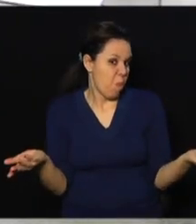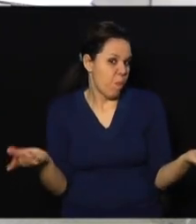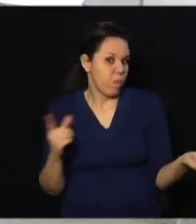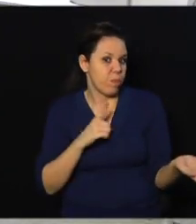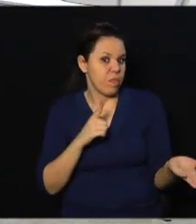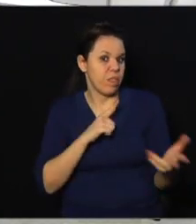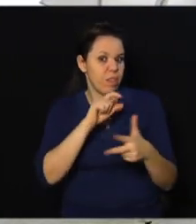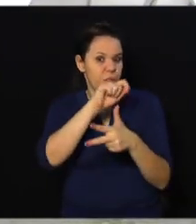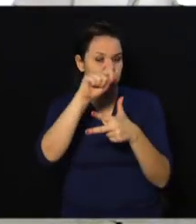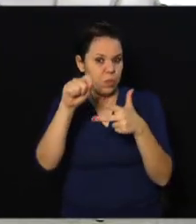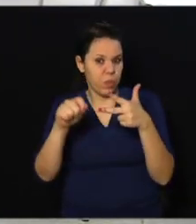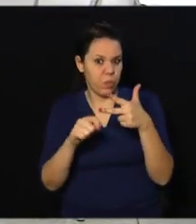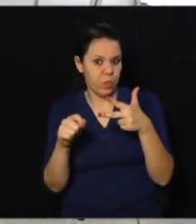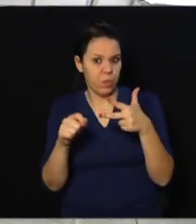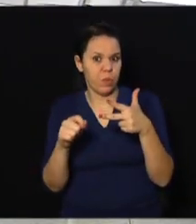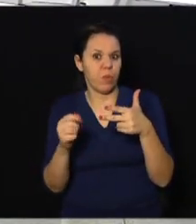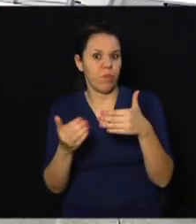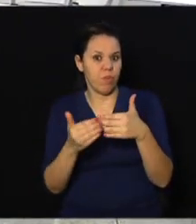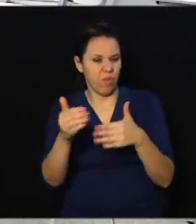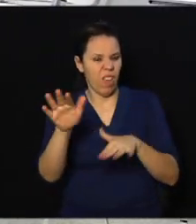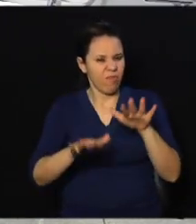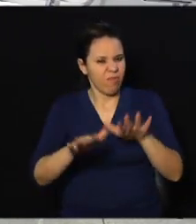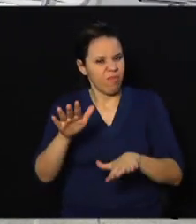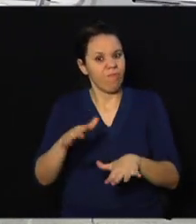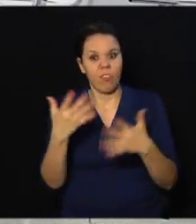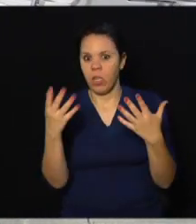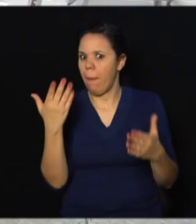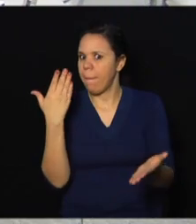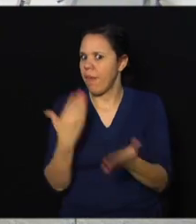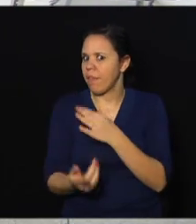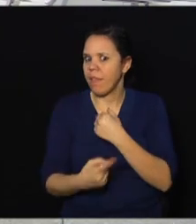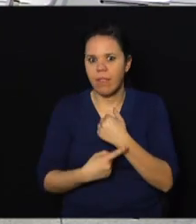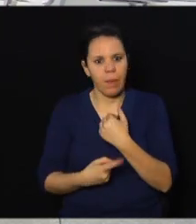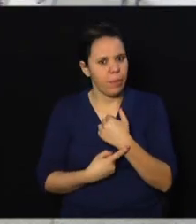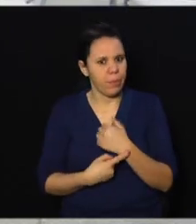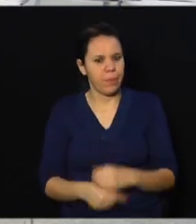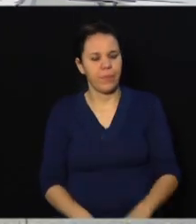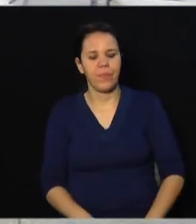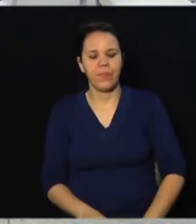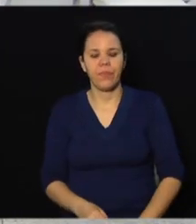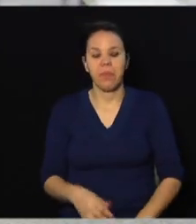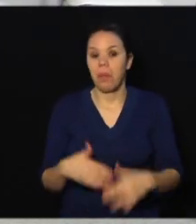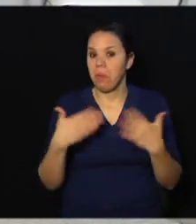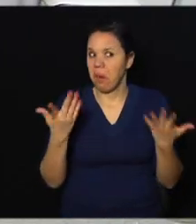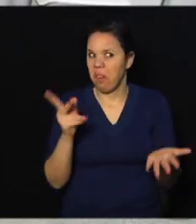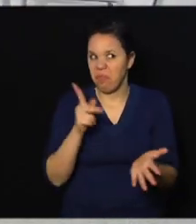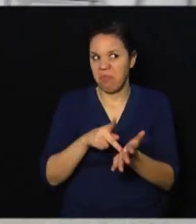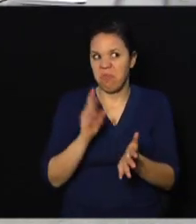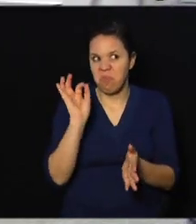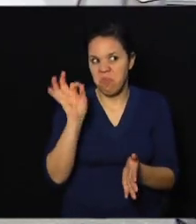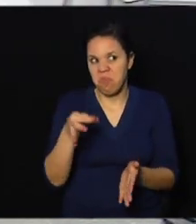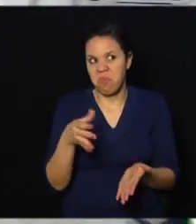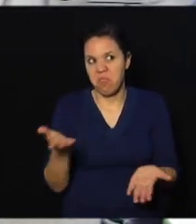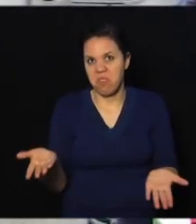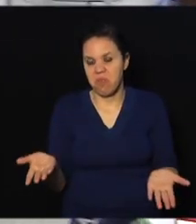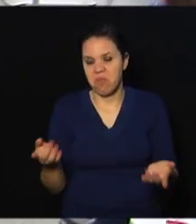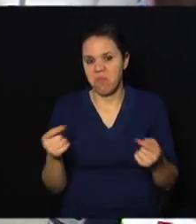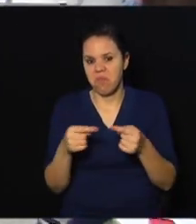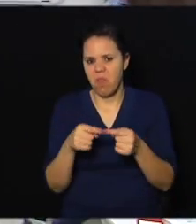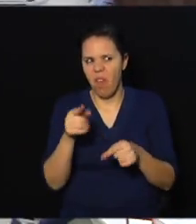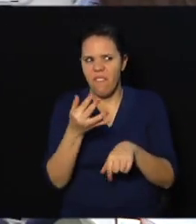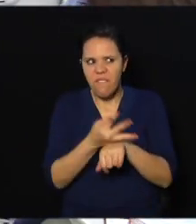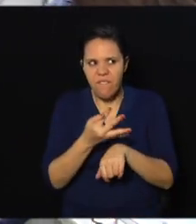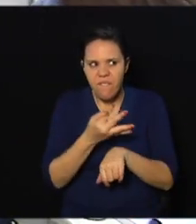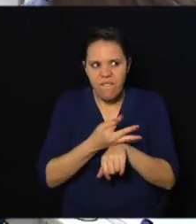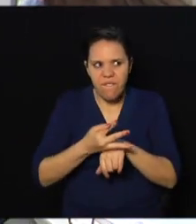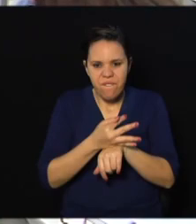o Enem pela frente, às vezes não quer perder nem um minuto. Mas será que isso é certo? Será que as férias é hora